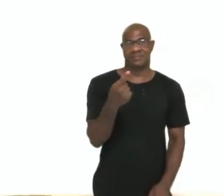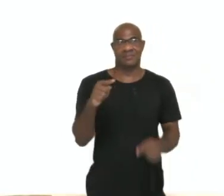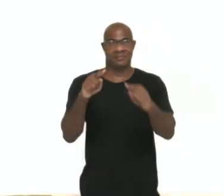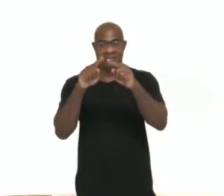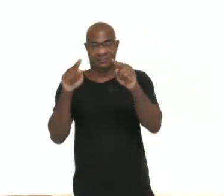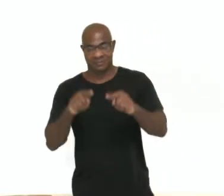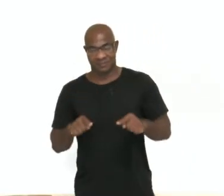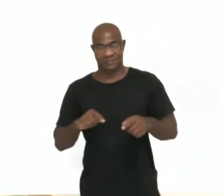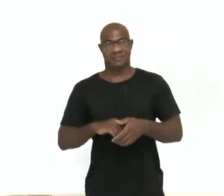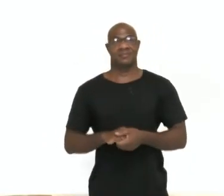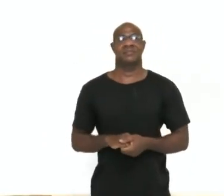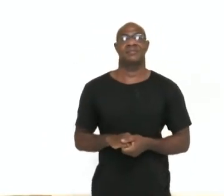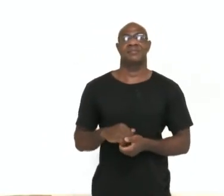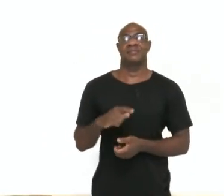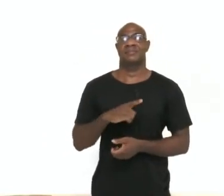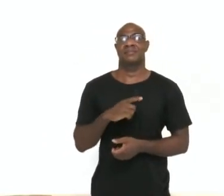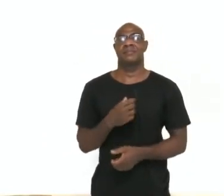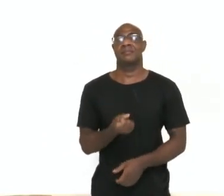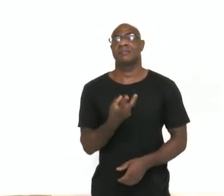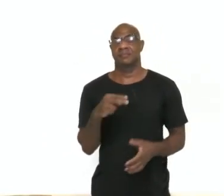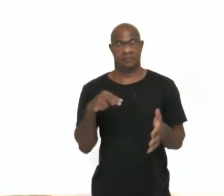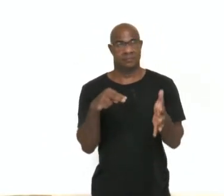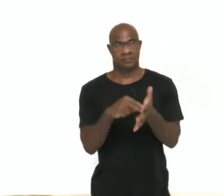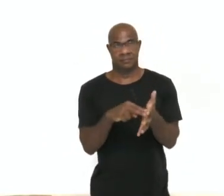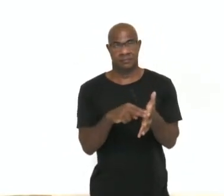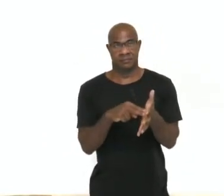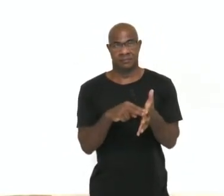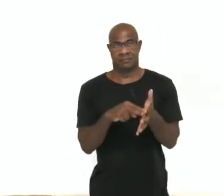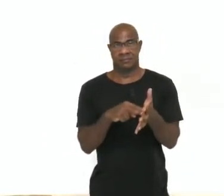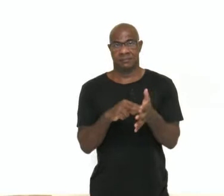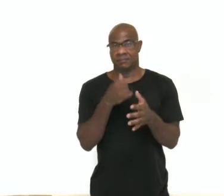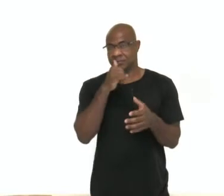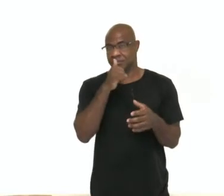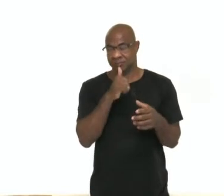2 volts. Quando ligado ao circuito,